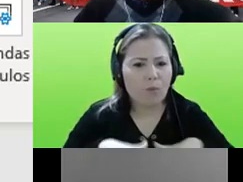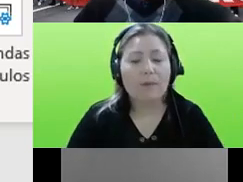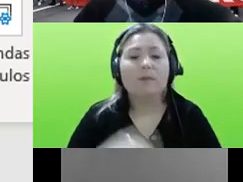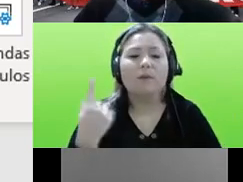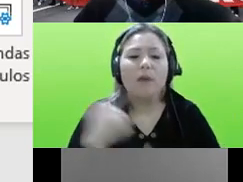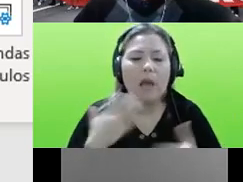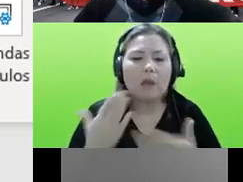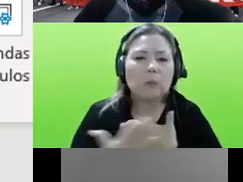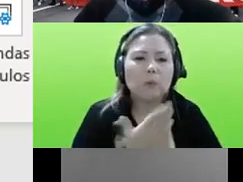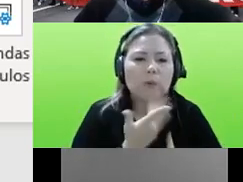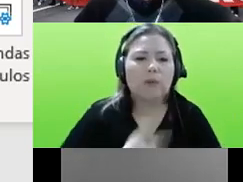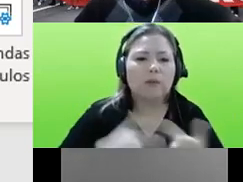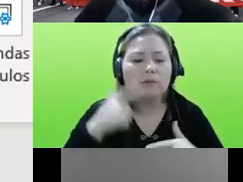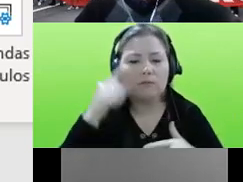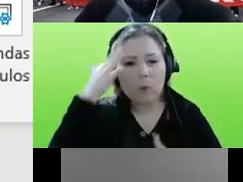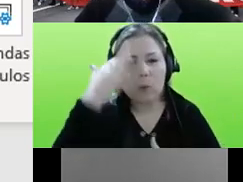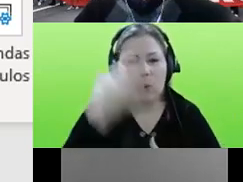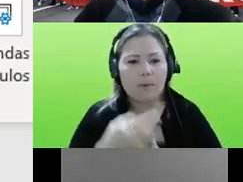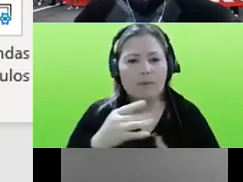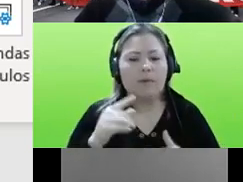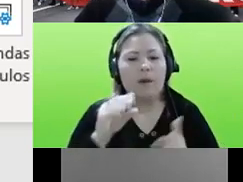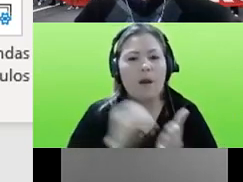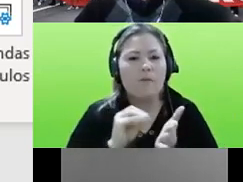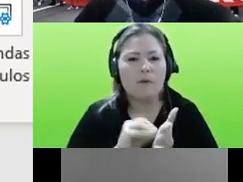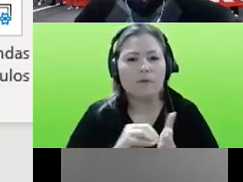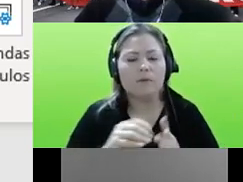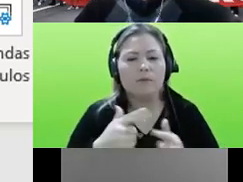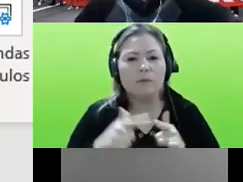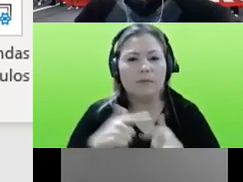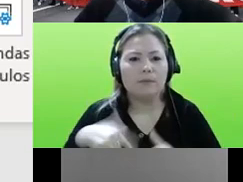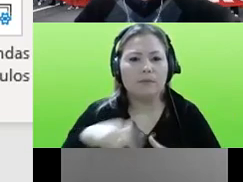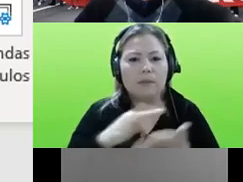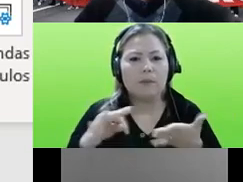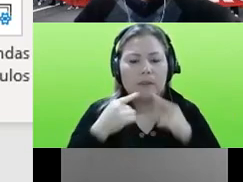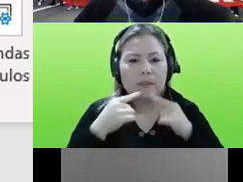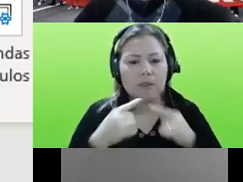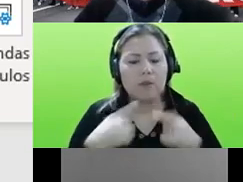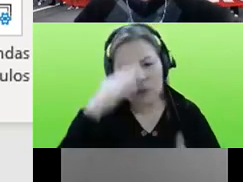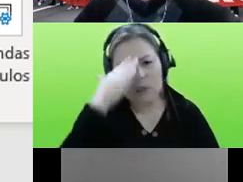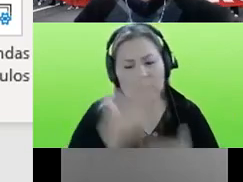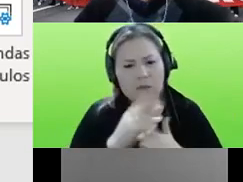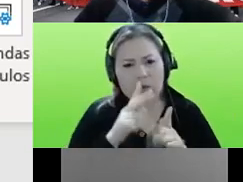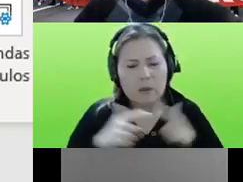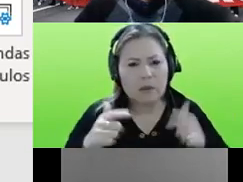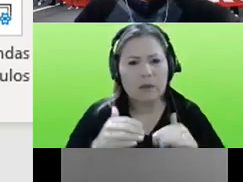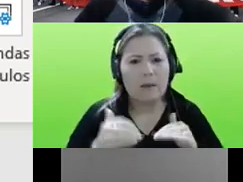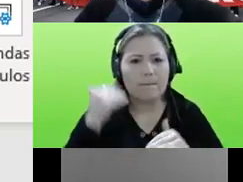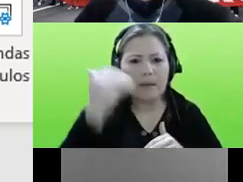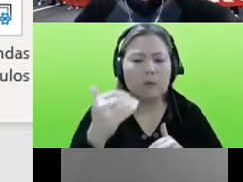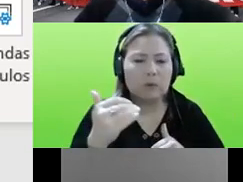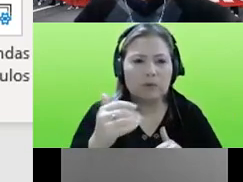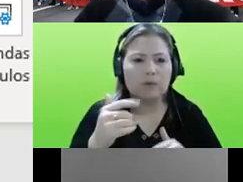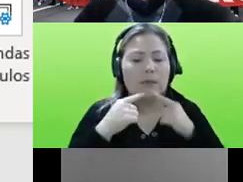ajudam-nos a preencher esse déficit fenomenológico da teoria crítica. E eu creio que foi em grande parte a partir da crítica de